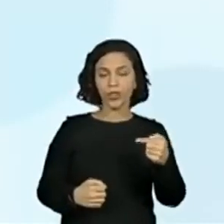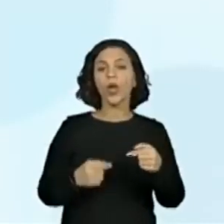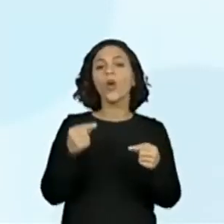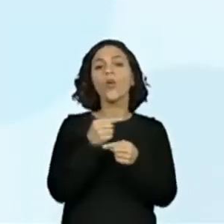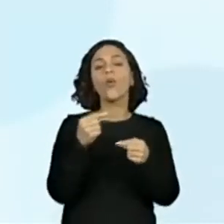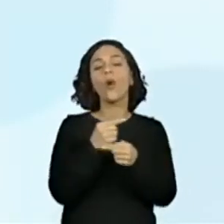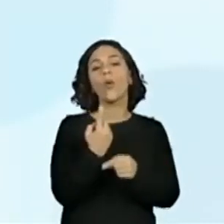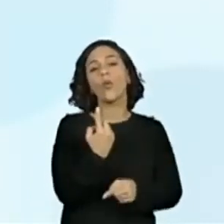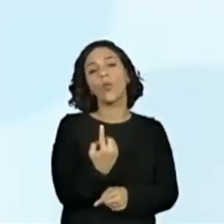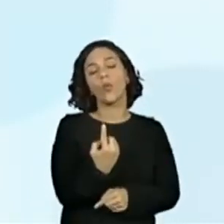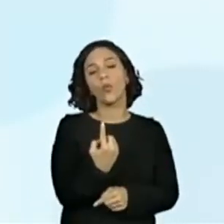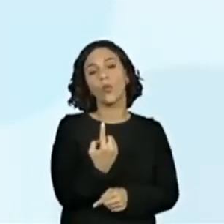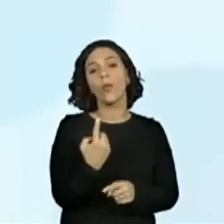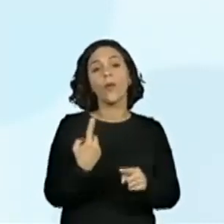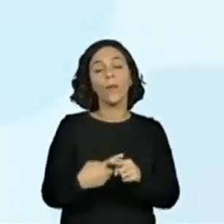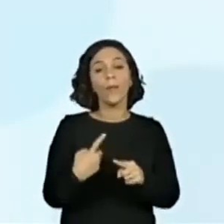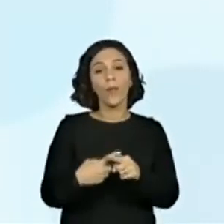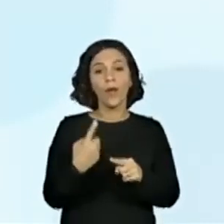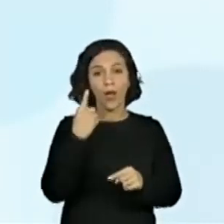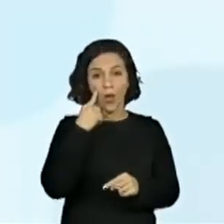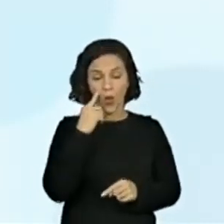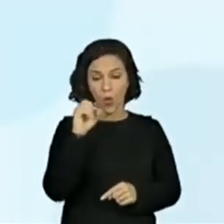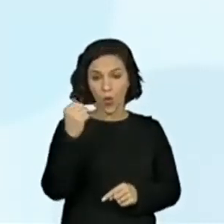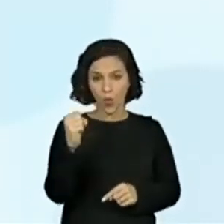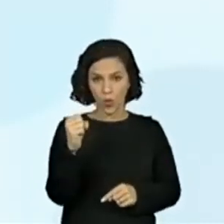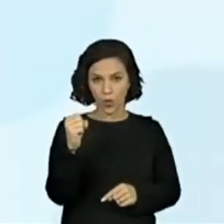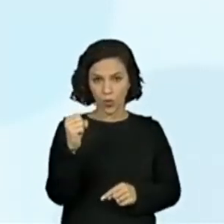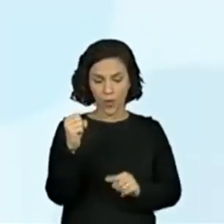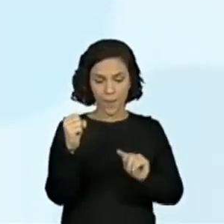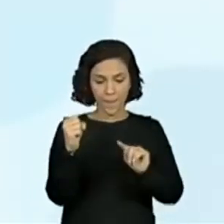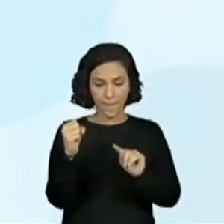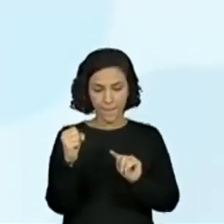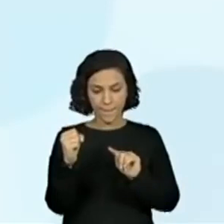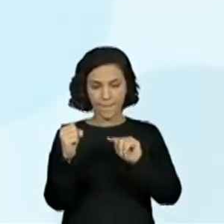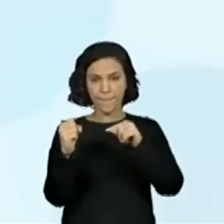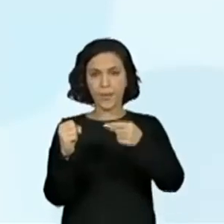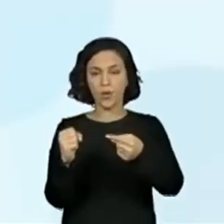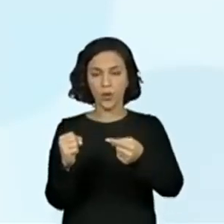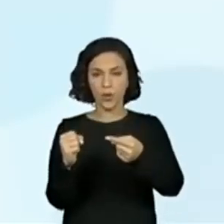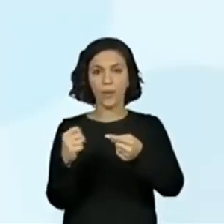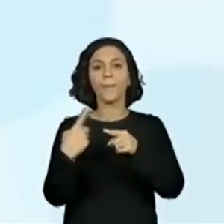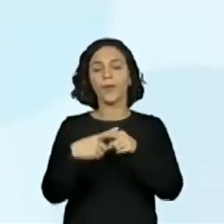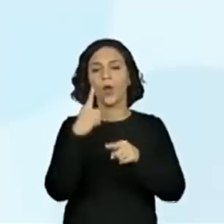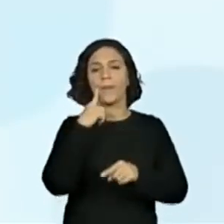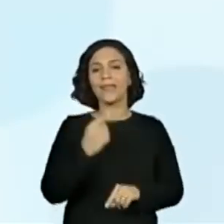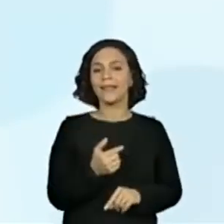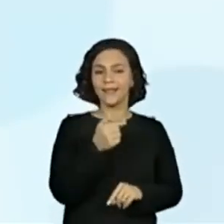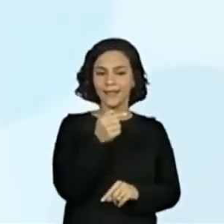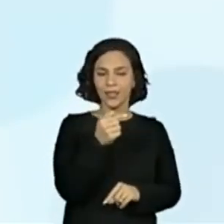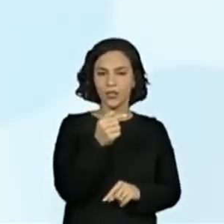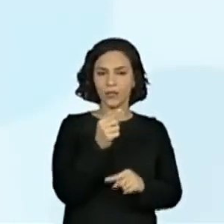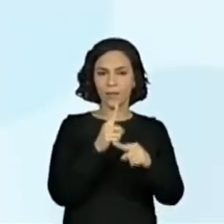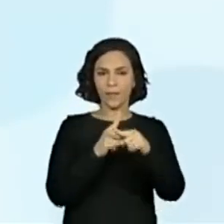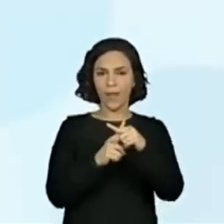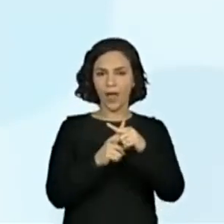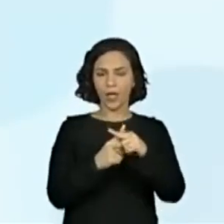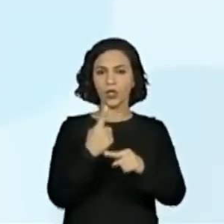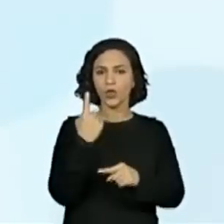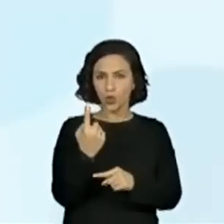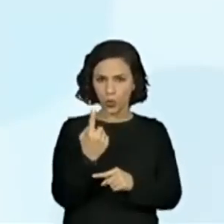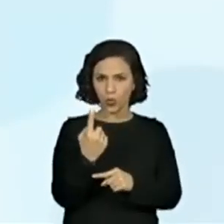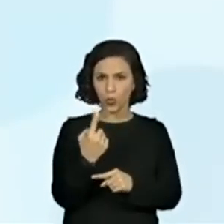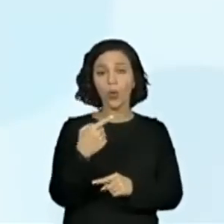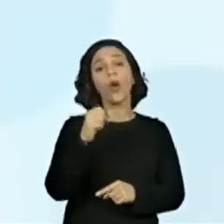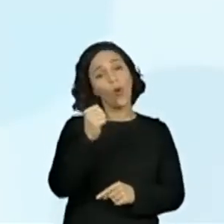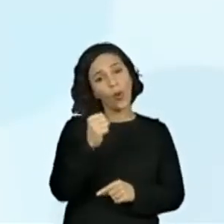8 é o próximo número da sequência. Então, 7 mais 1 é igual a 8. E 7 menos 3, quanto